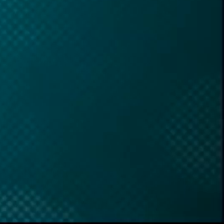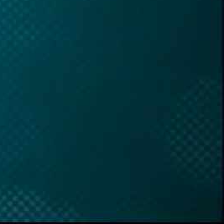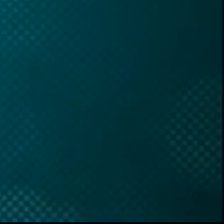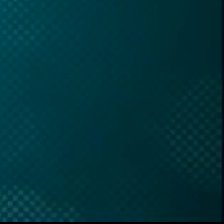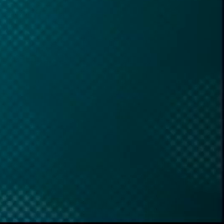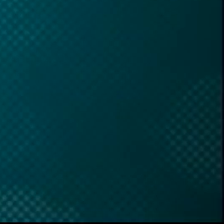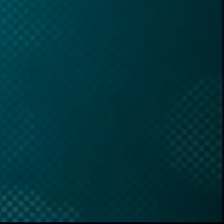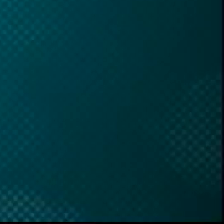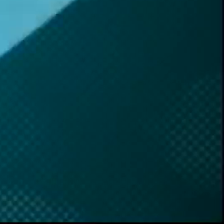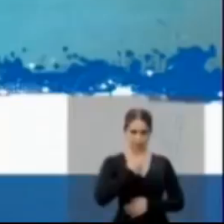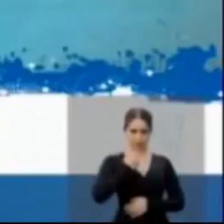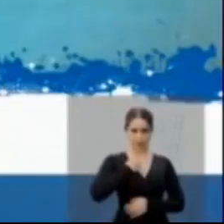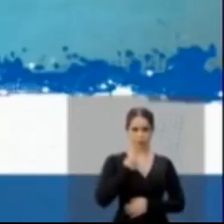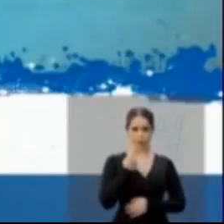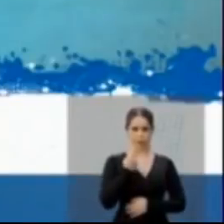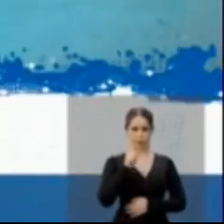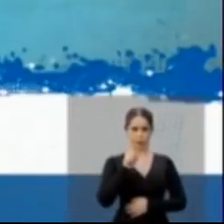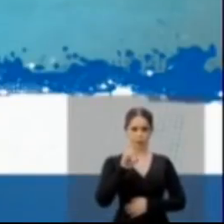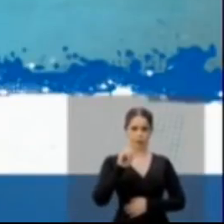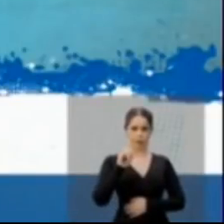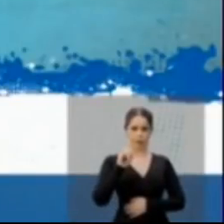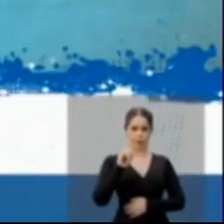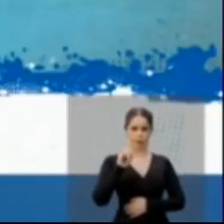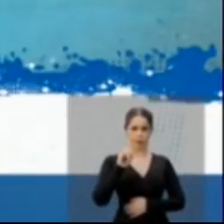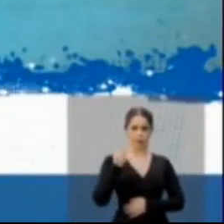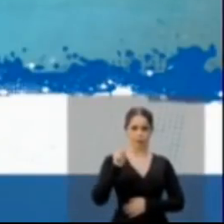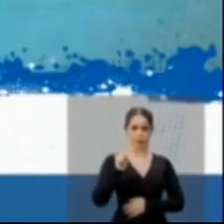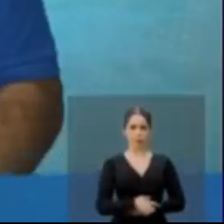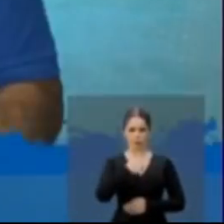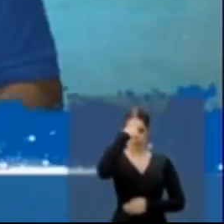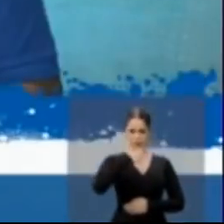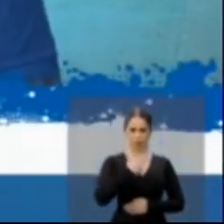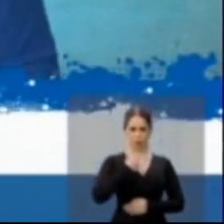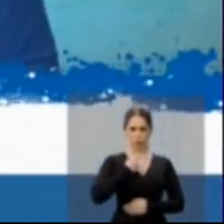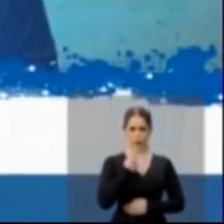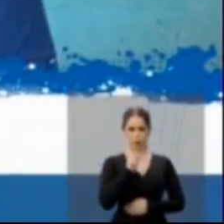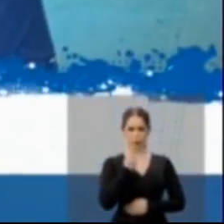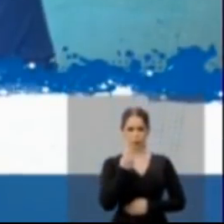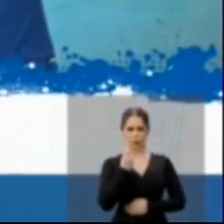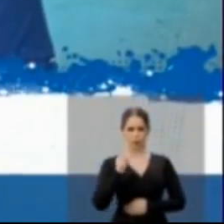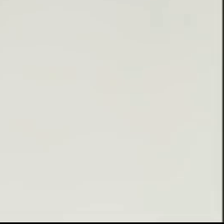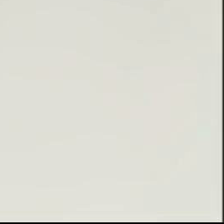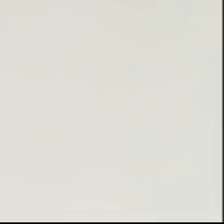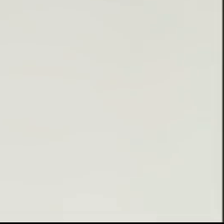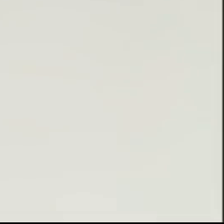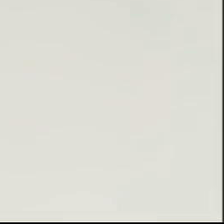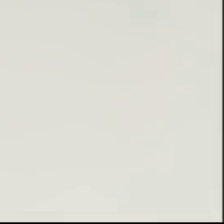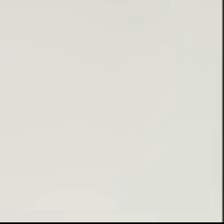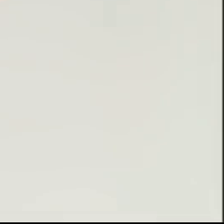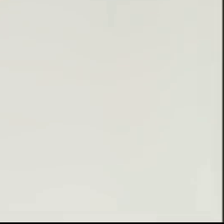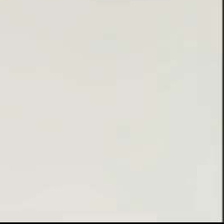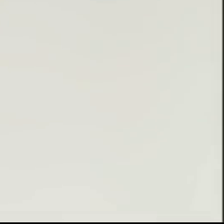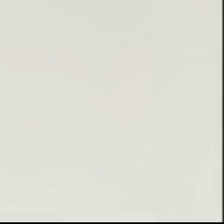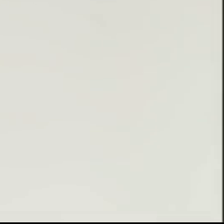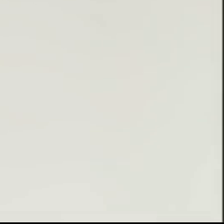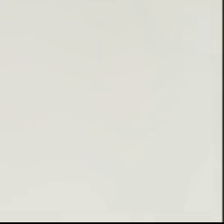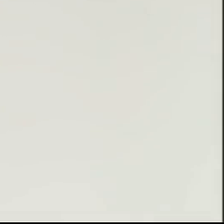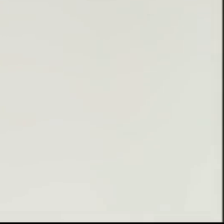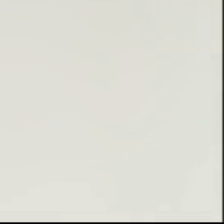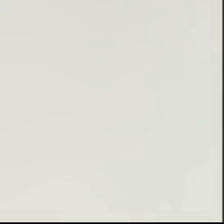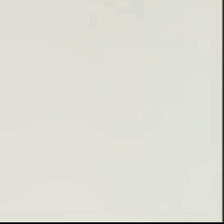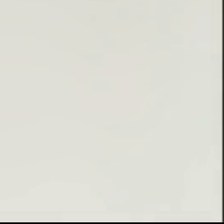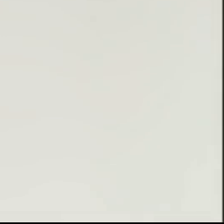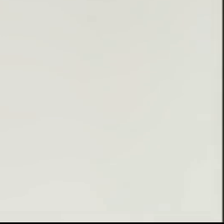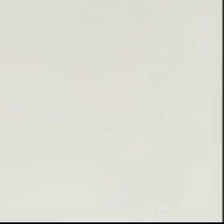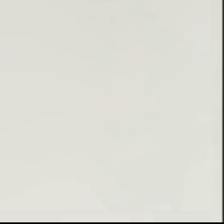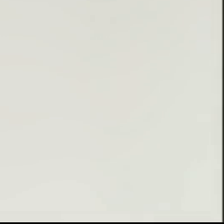abençoe. Carla Taborda, 1807. Sou João Deli, 1818. Vote nos deputados federais da coligação